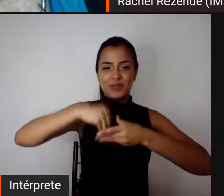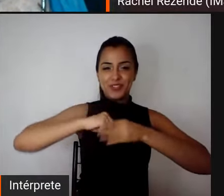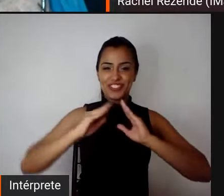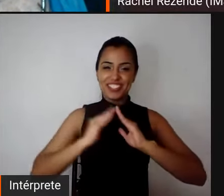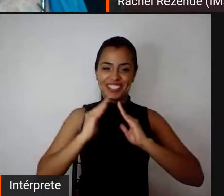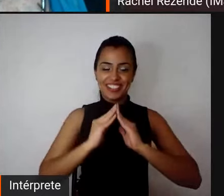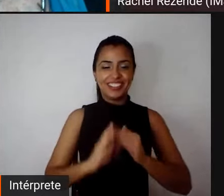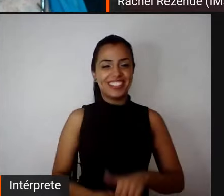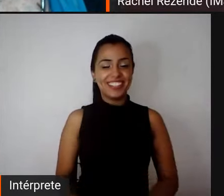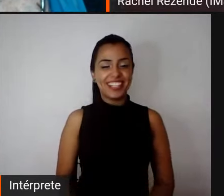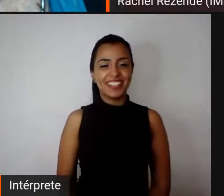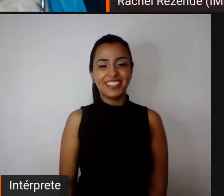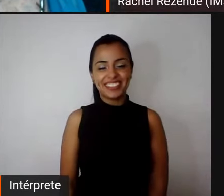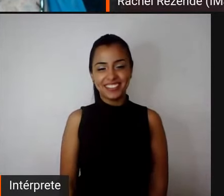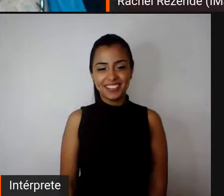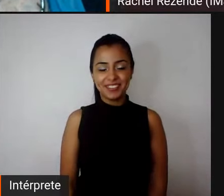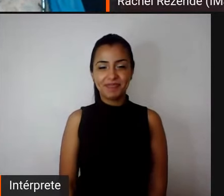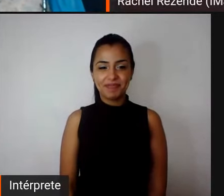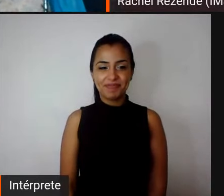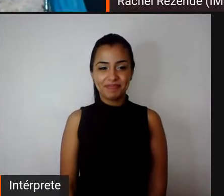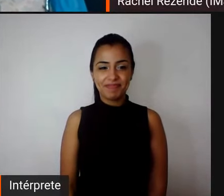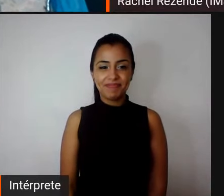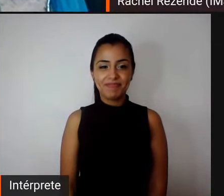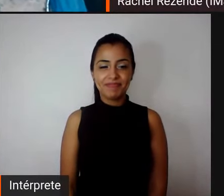Muito bom, Maurinho, muito bom mesmo.